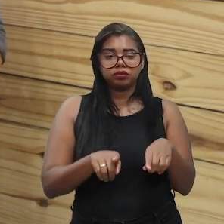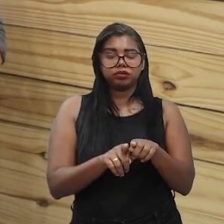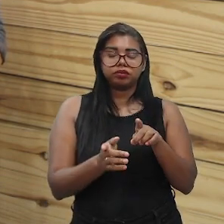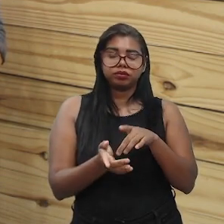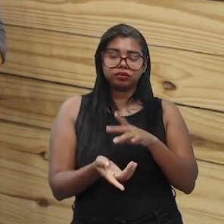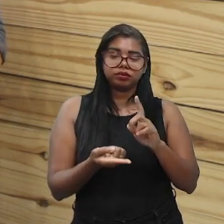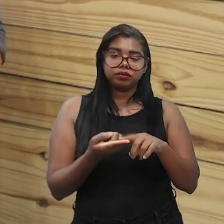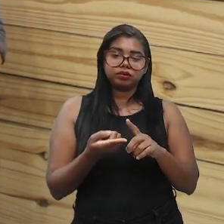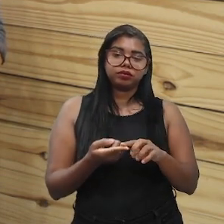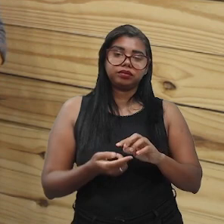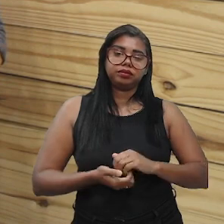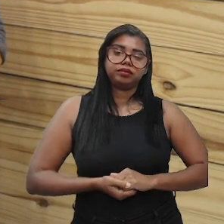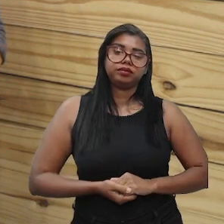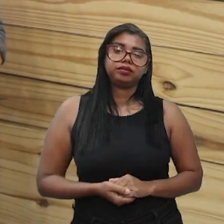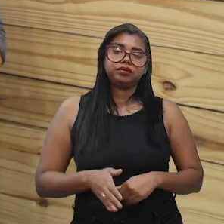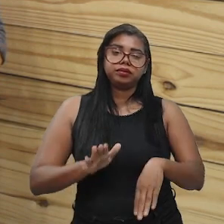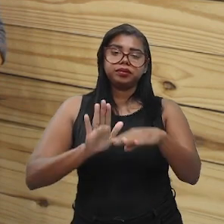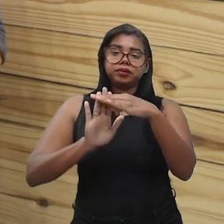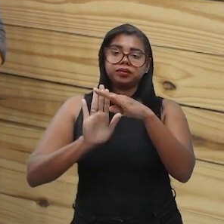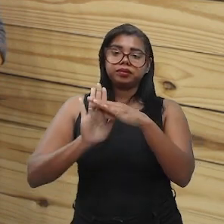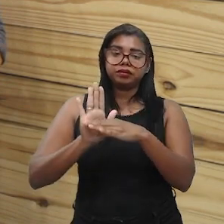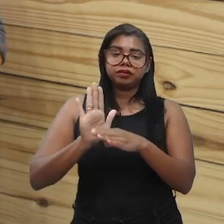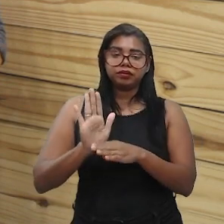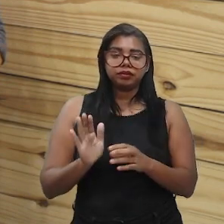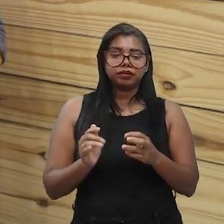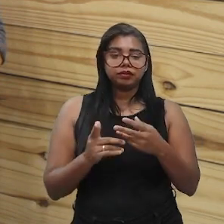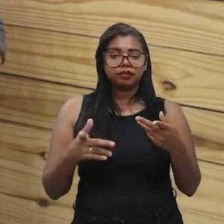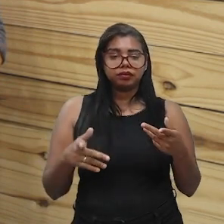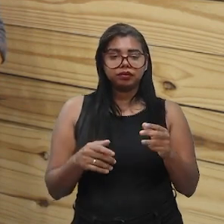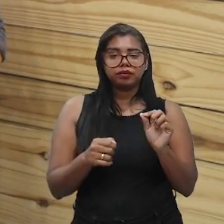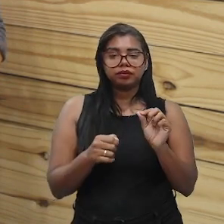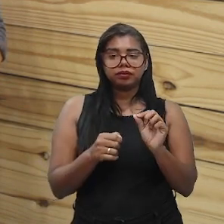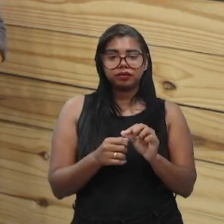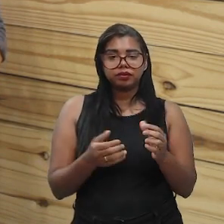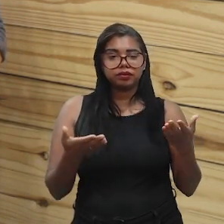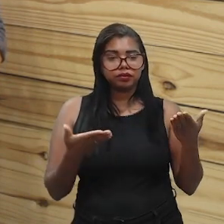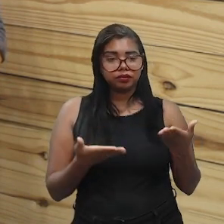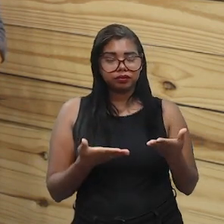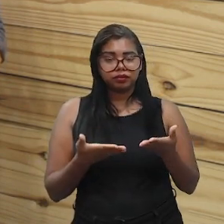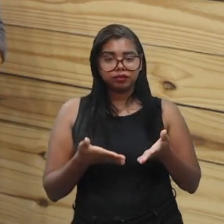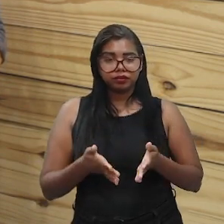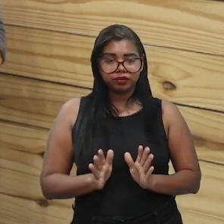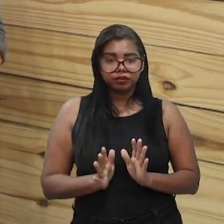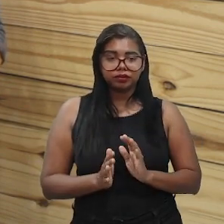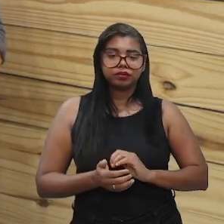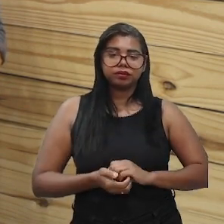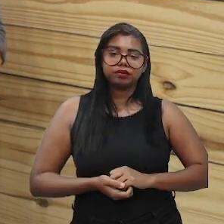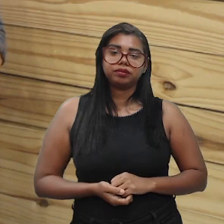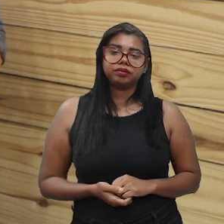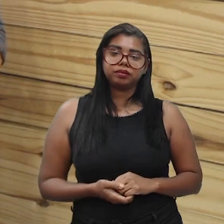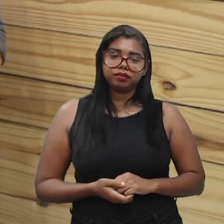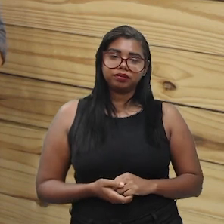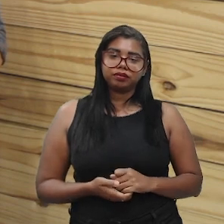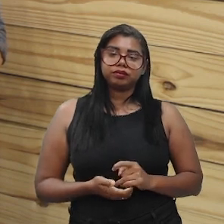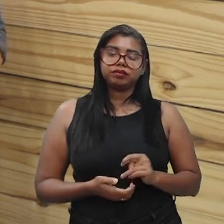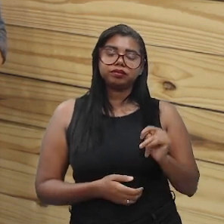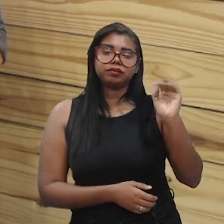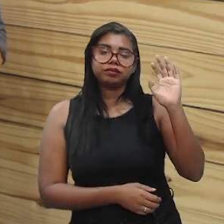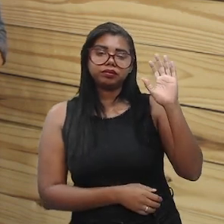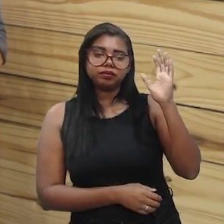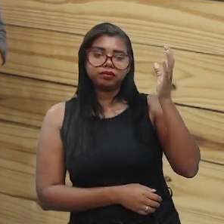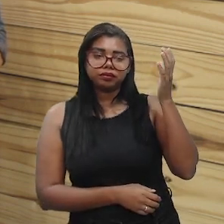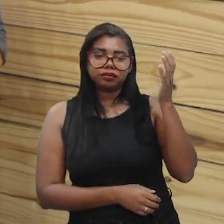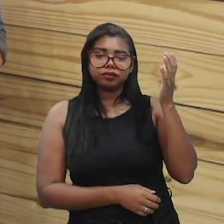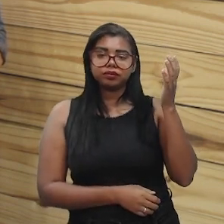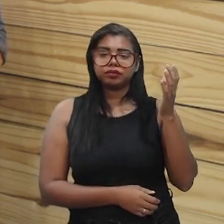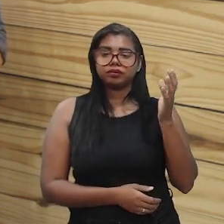que o planejamento é algo que a gente faz desde que a gente nasce. Isso. Inclusive do tempo.